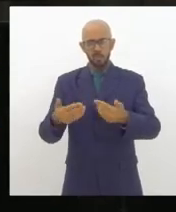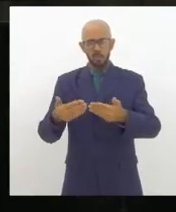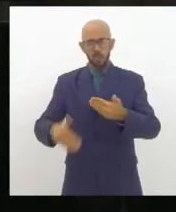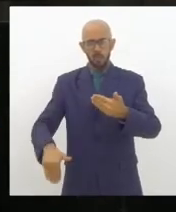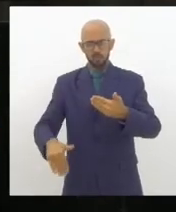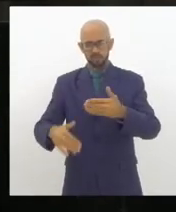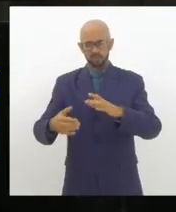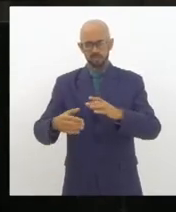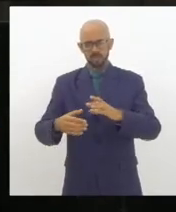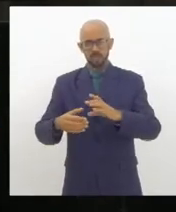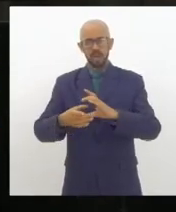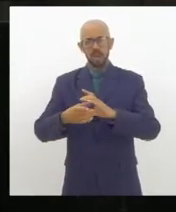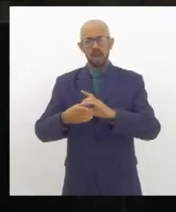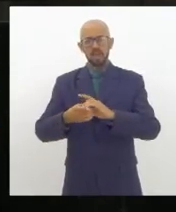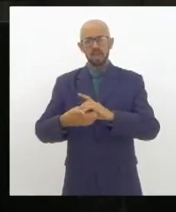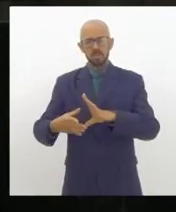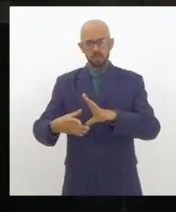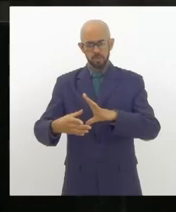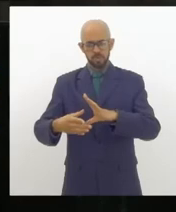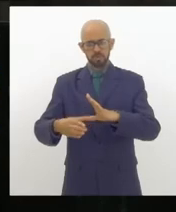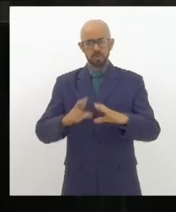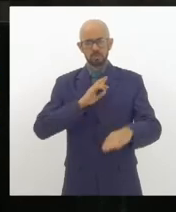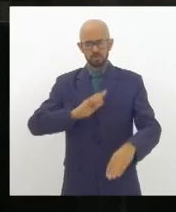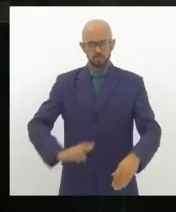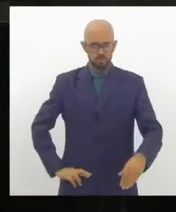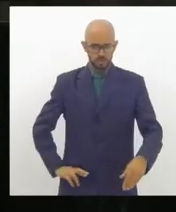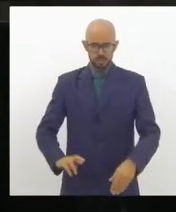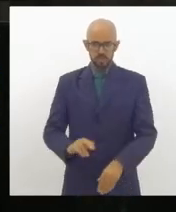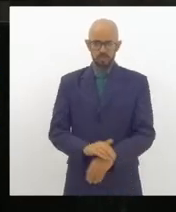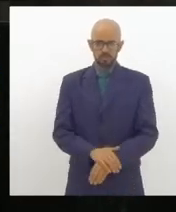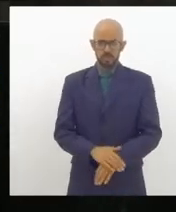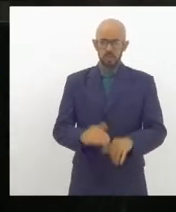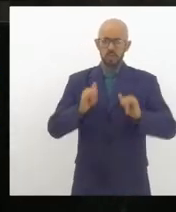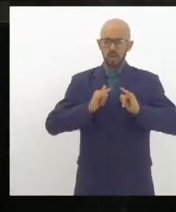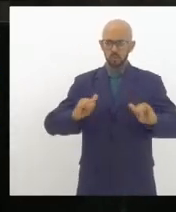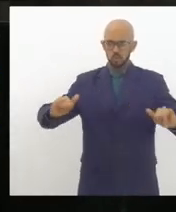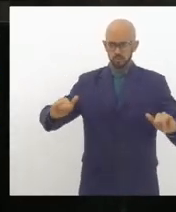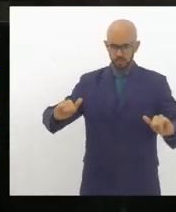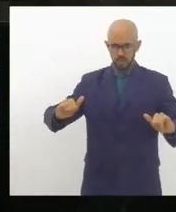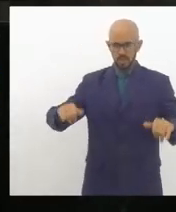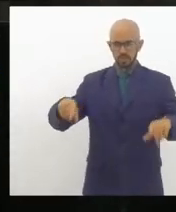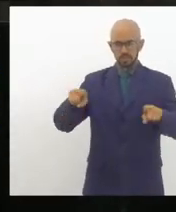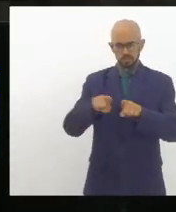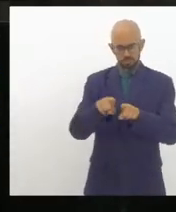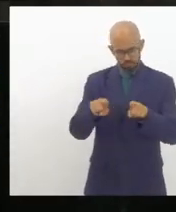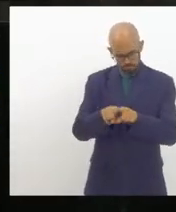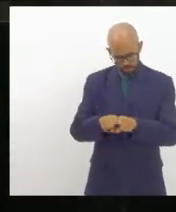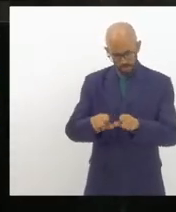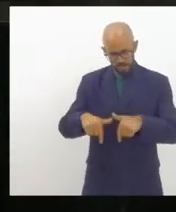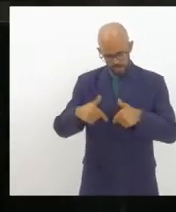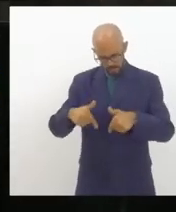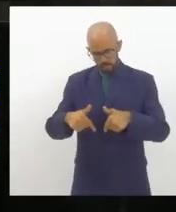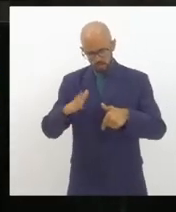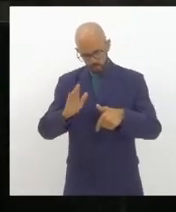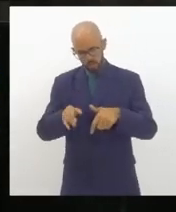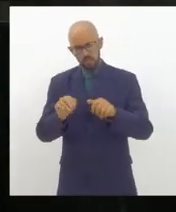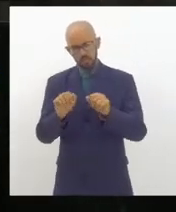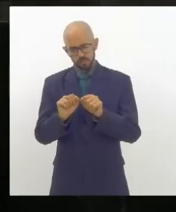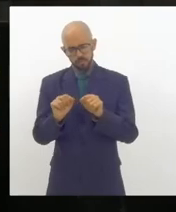vez noticiar que esta providência também foi tomada,